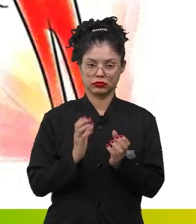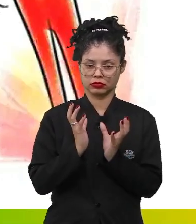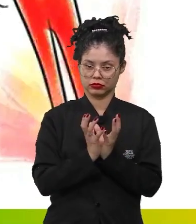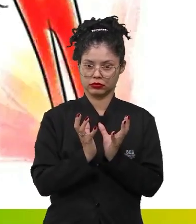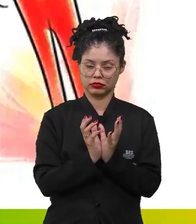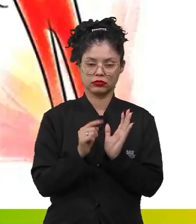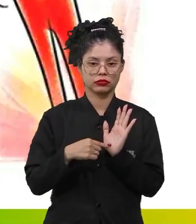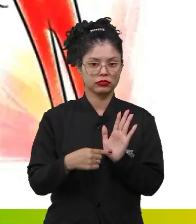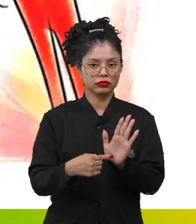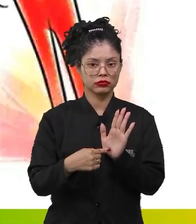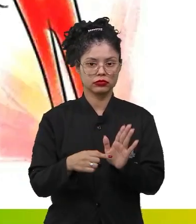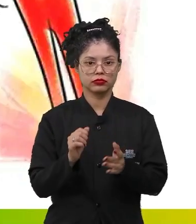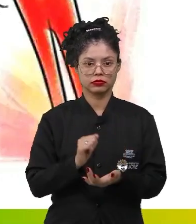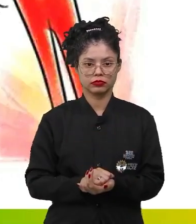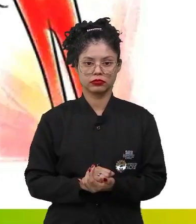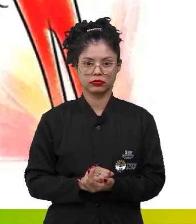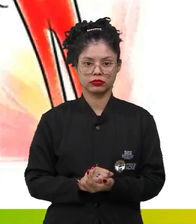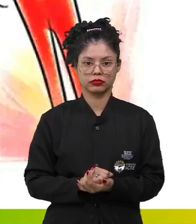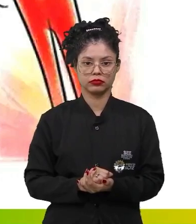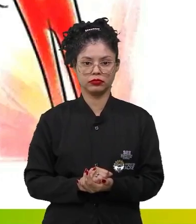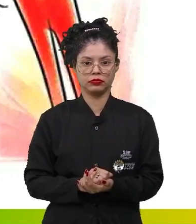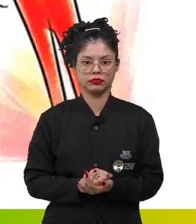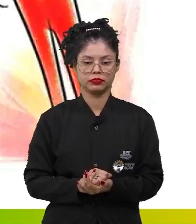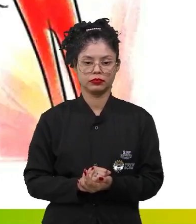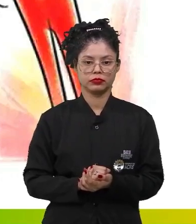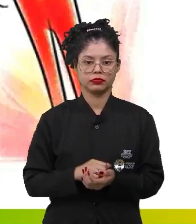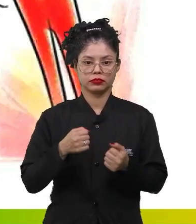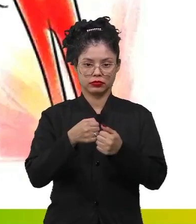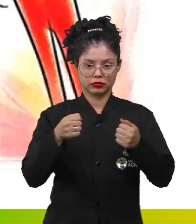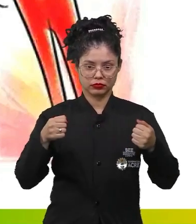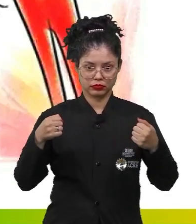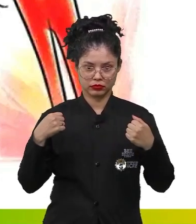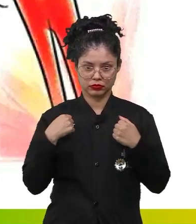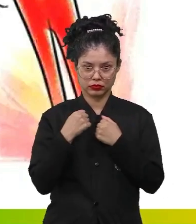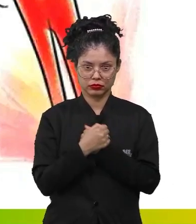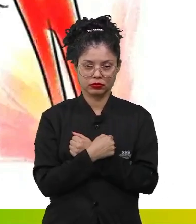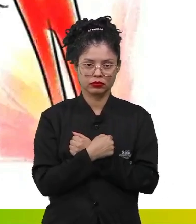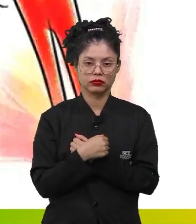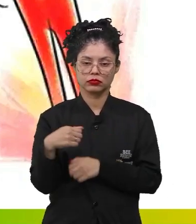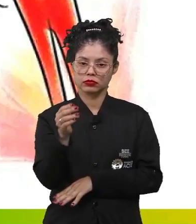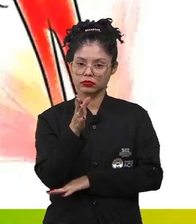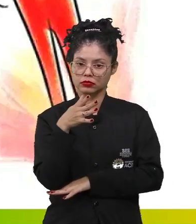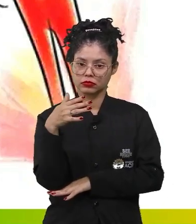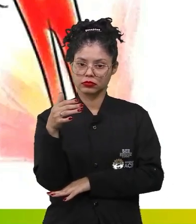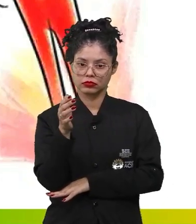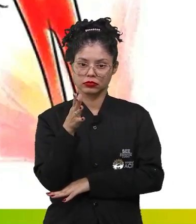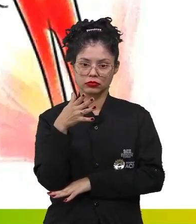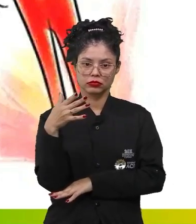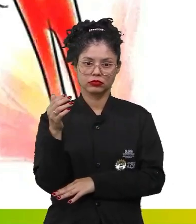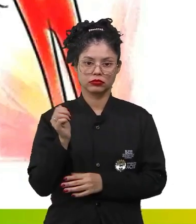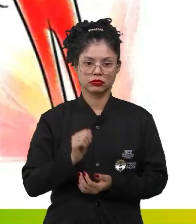aqui apontado é um grupo que está enrolado por uma bandeira